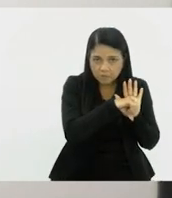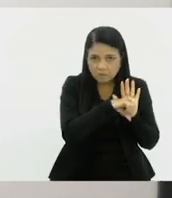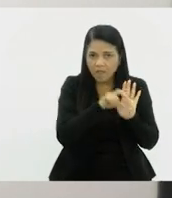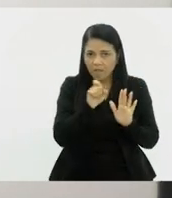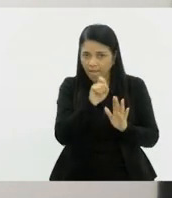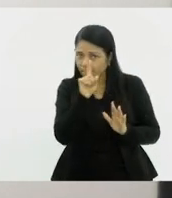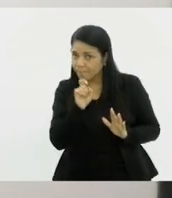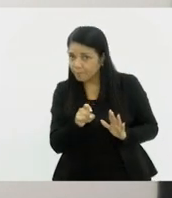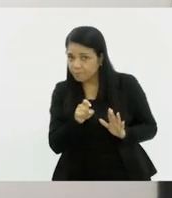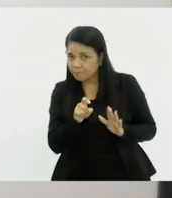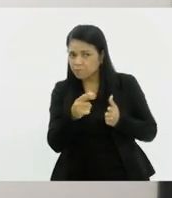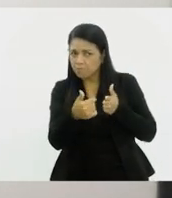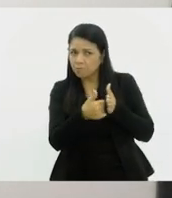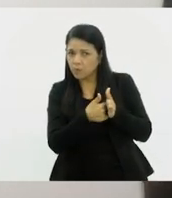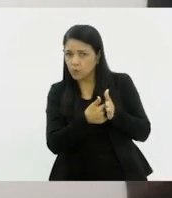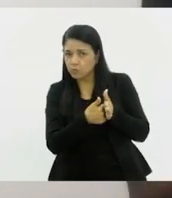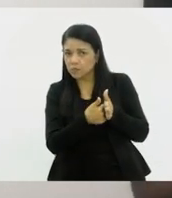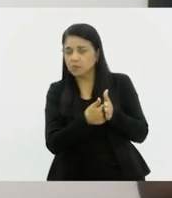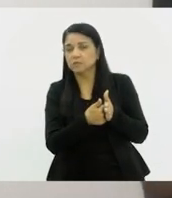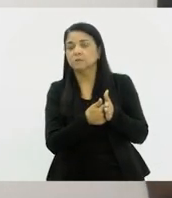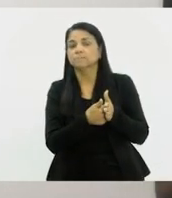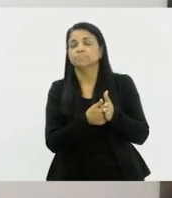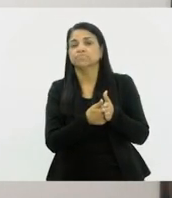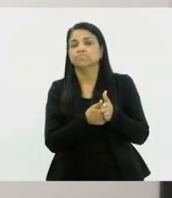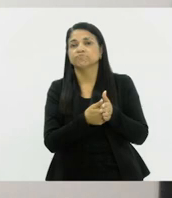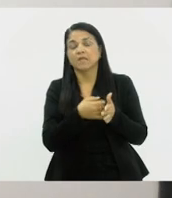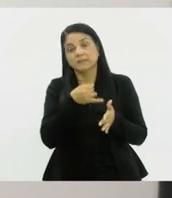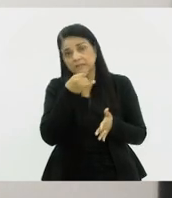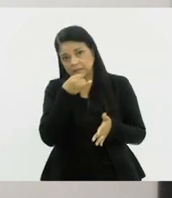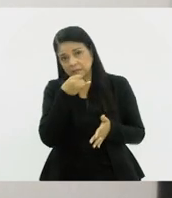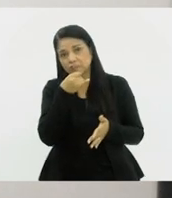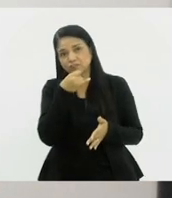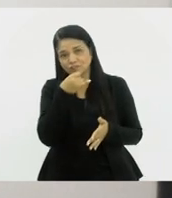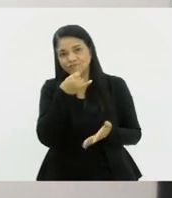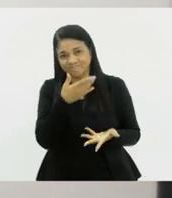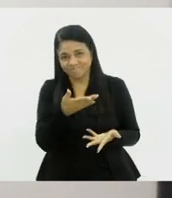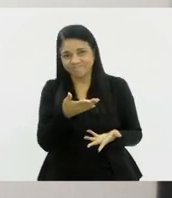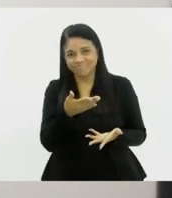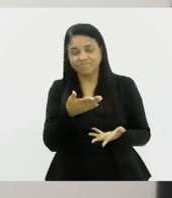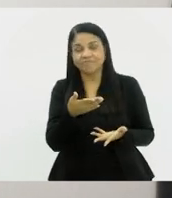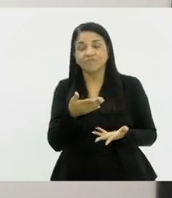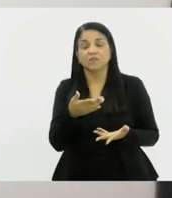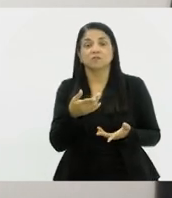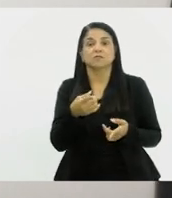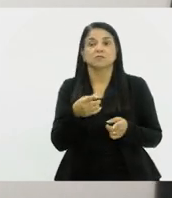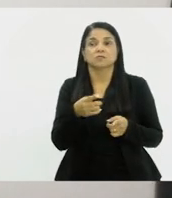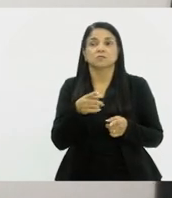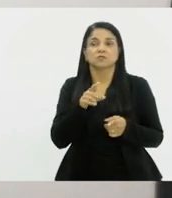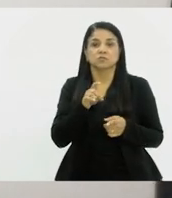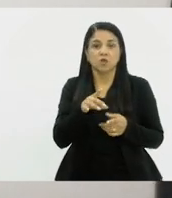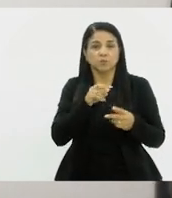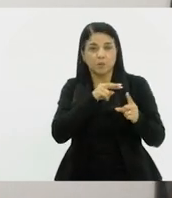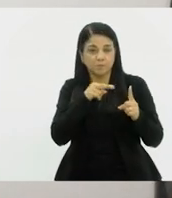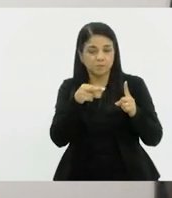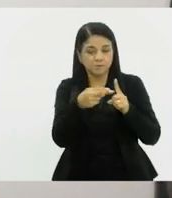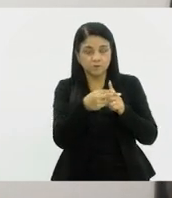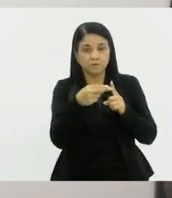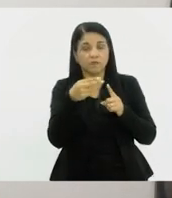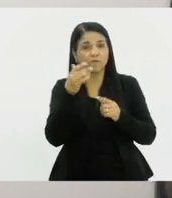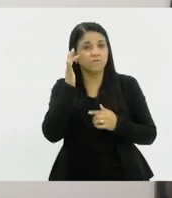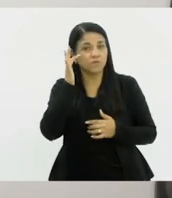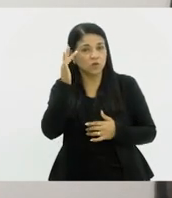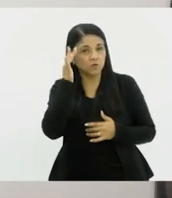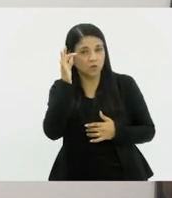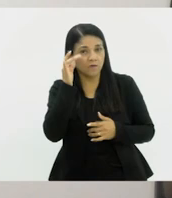feito infelizmente eh bastante esses tempos né Não só eu acho que por conta de uma perspectiva filosófica mas